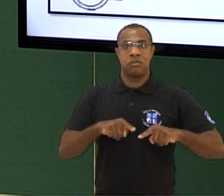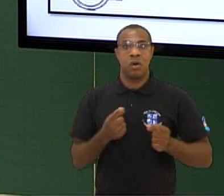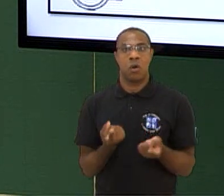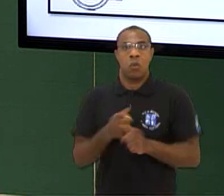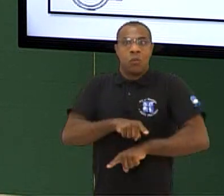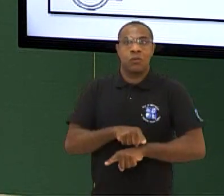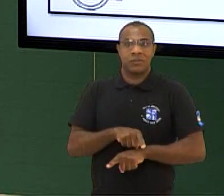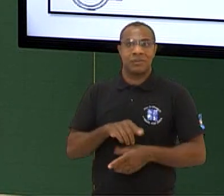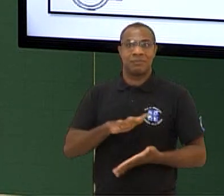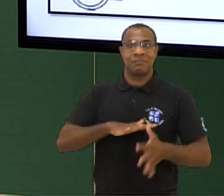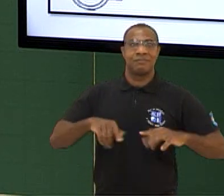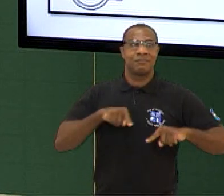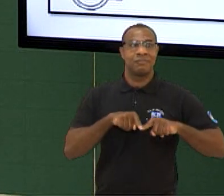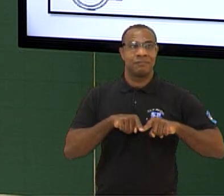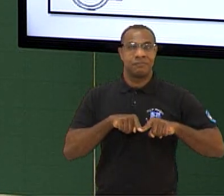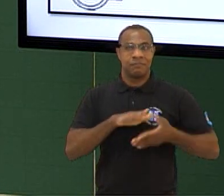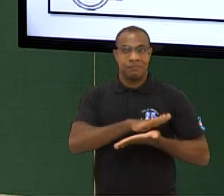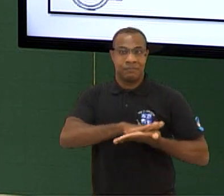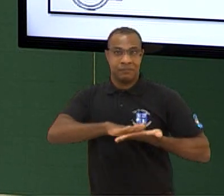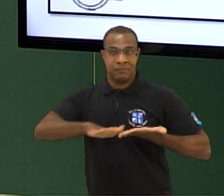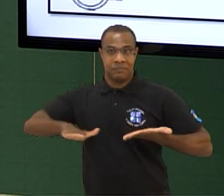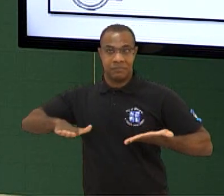Então, vai ter uma força de